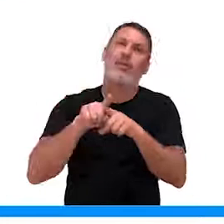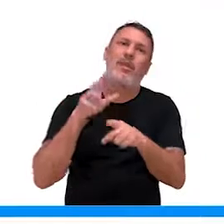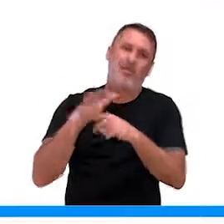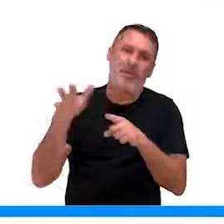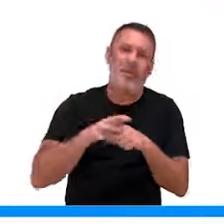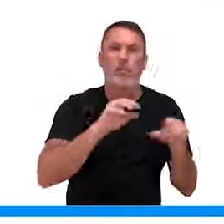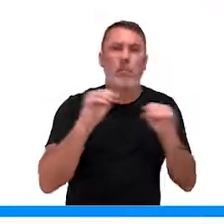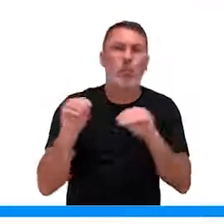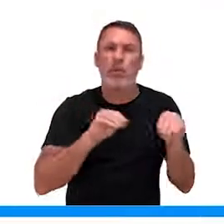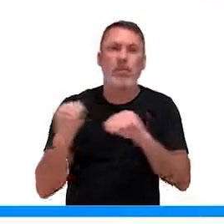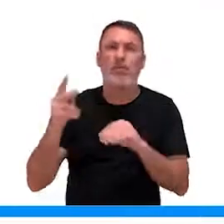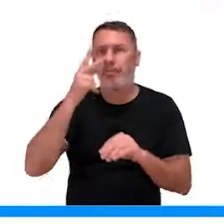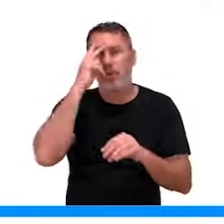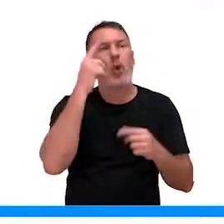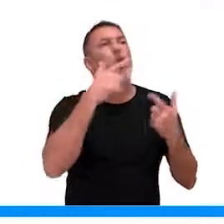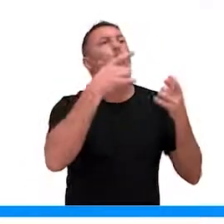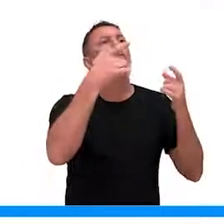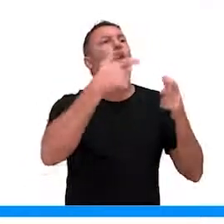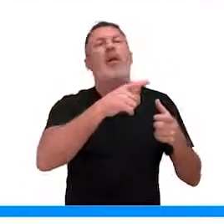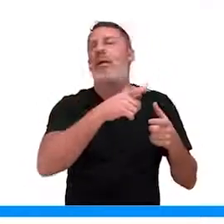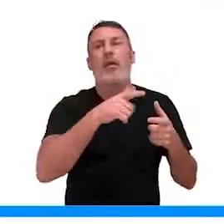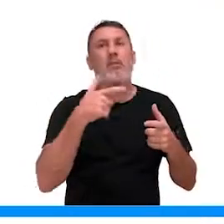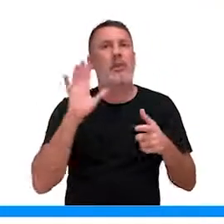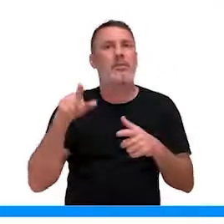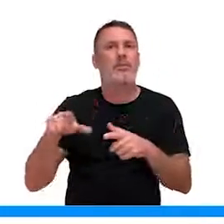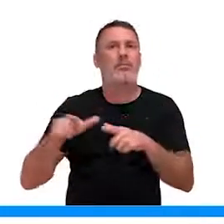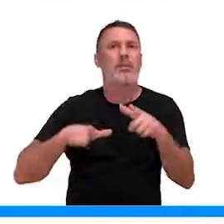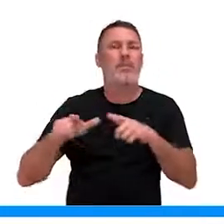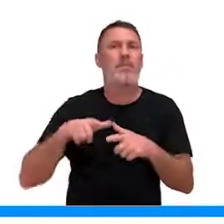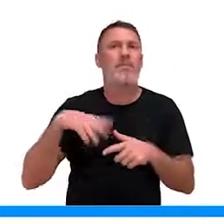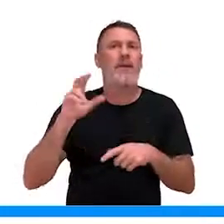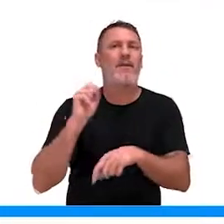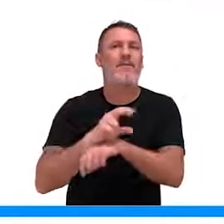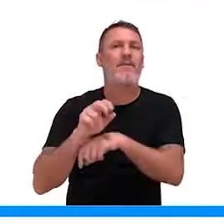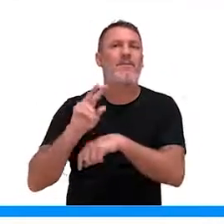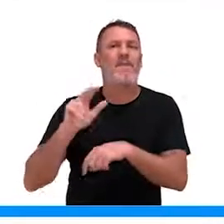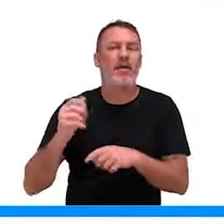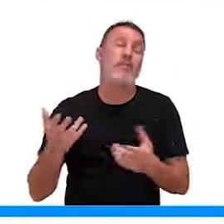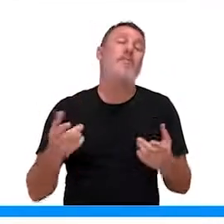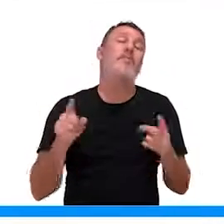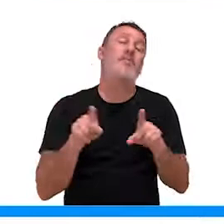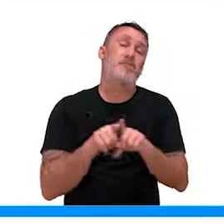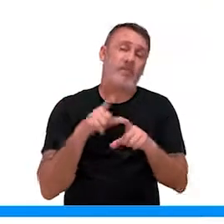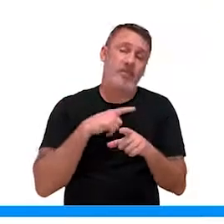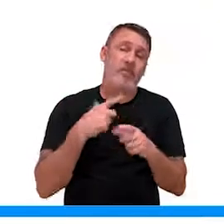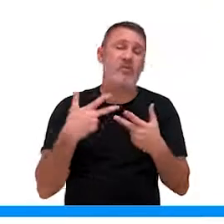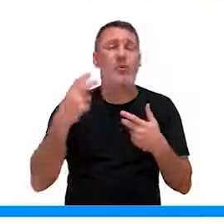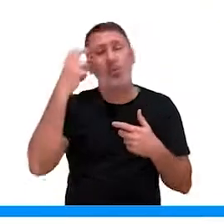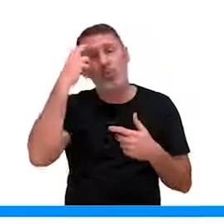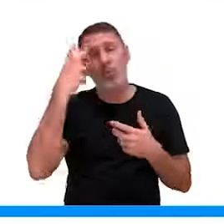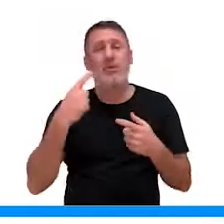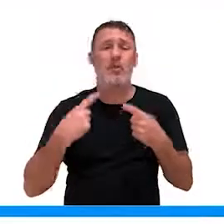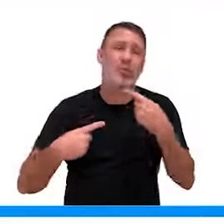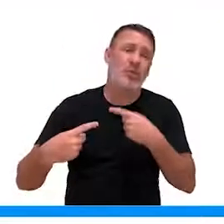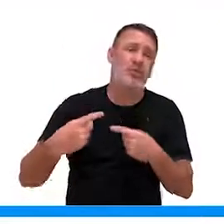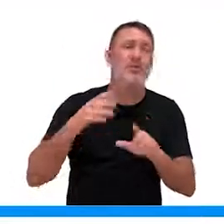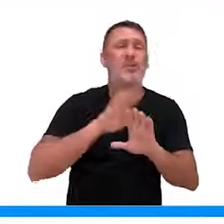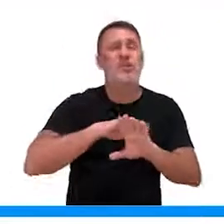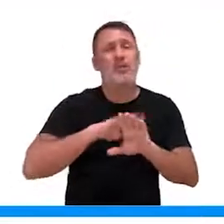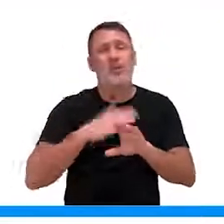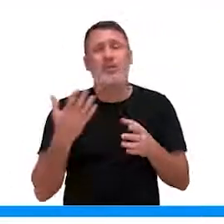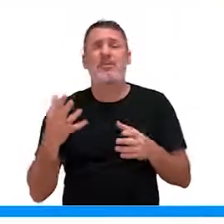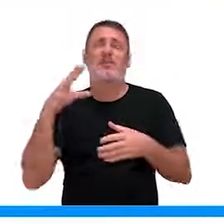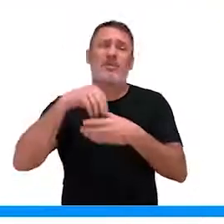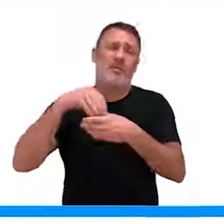mais fluxos migratórios, Existe aqui até também uma questão cultural, Muitas discussões, muitas ideologias que